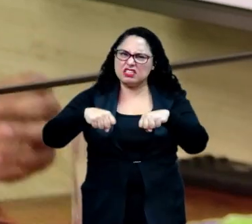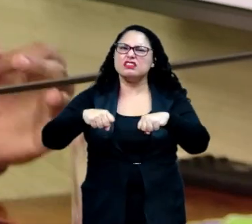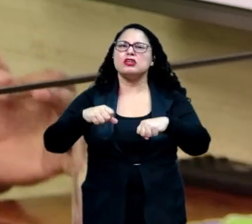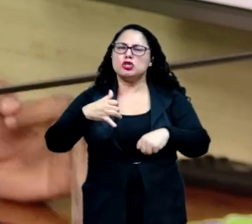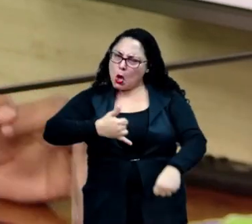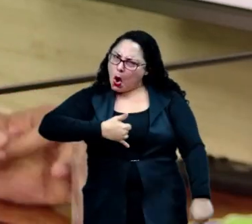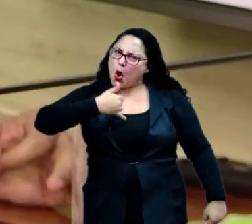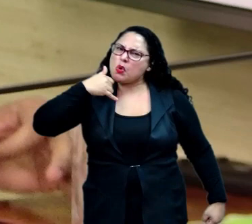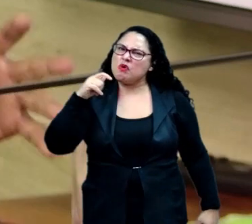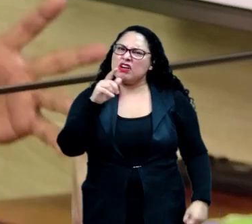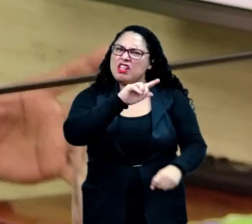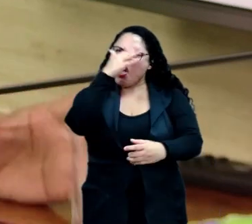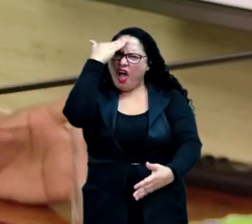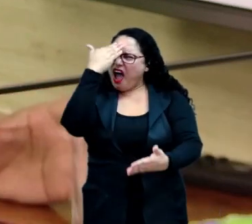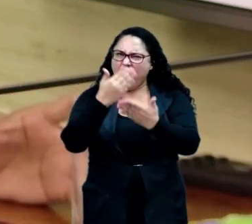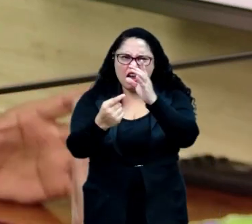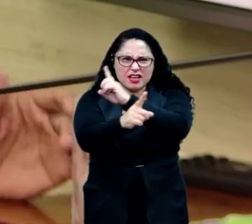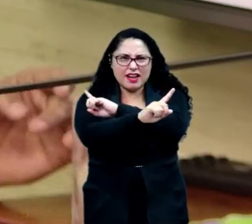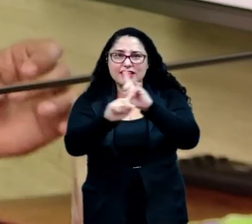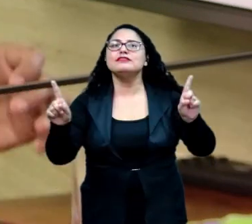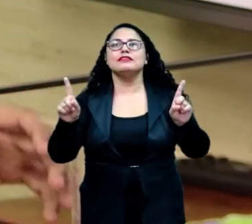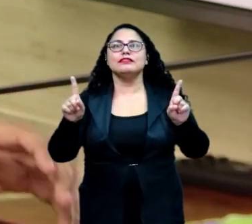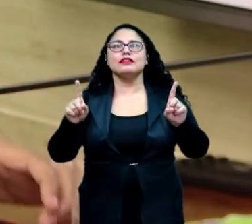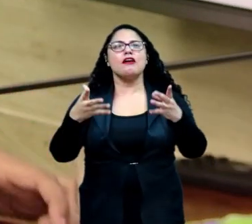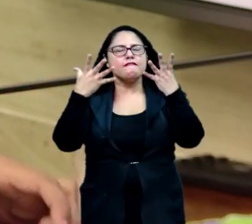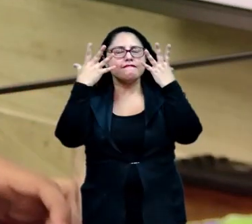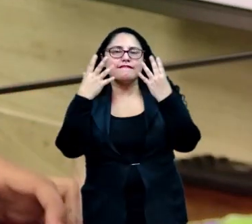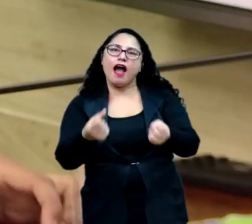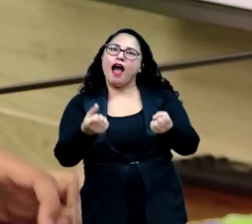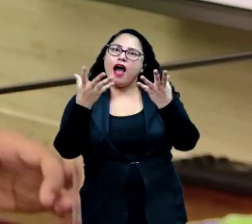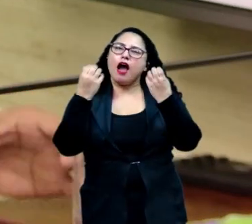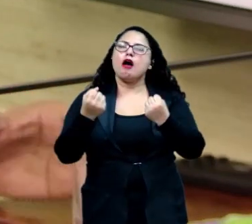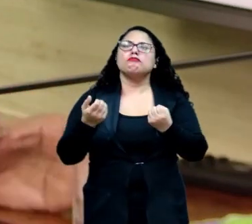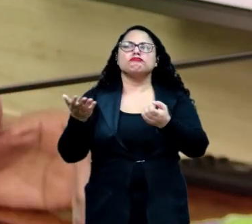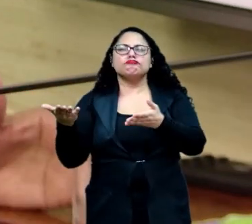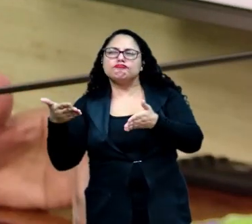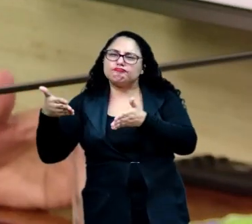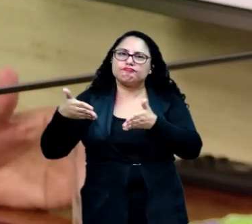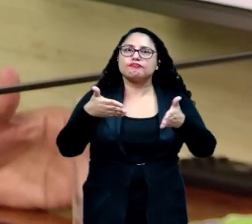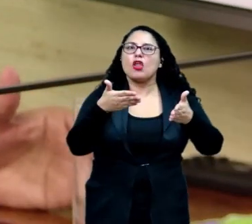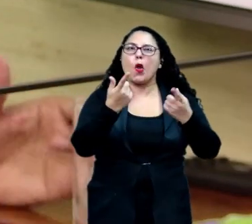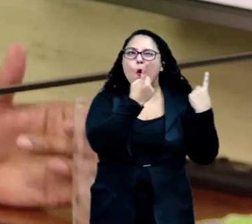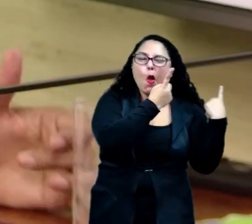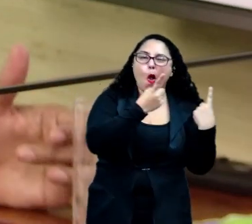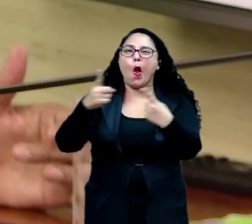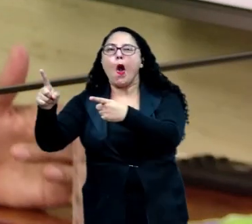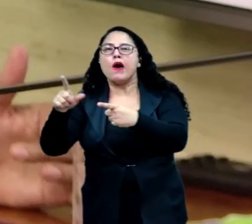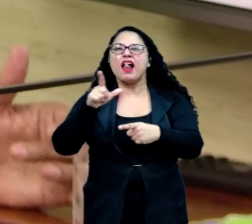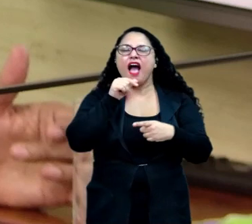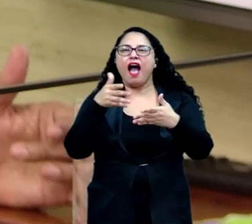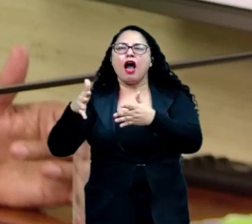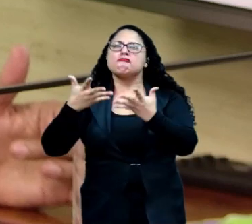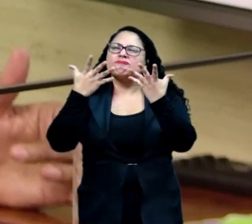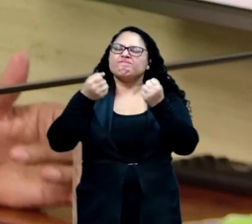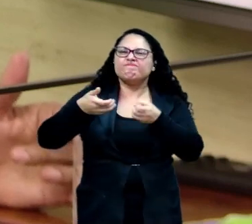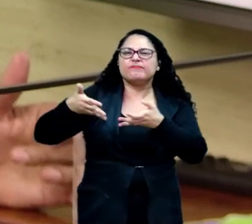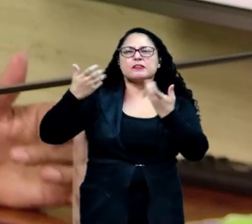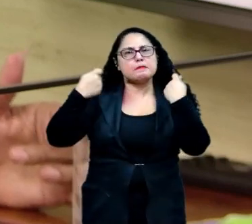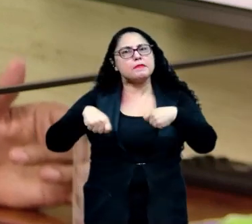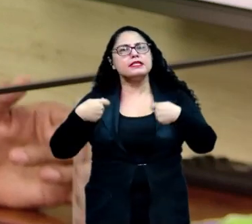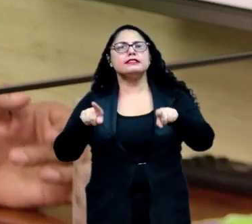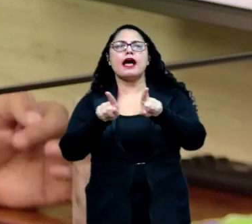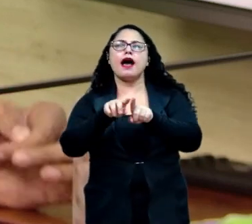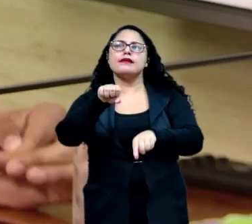Se orgulhe, não acredite. Vamos nadar contra a maré sempre que for